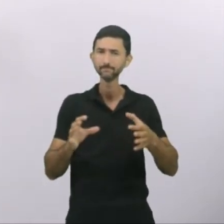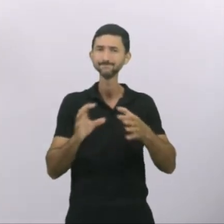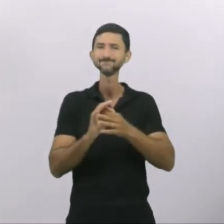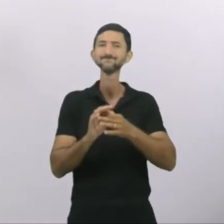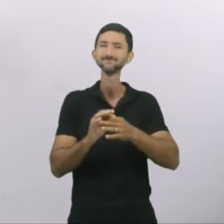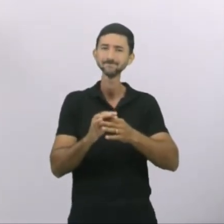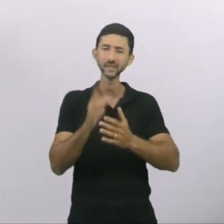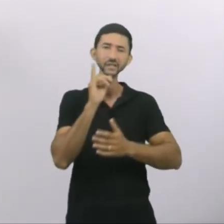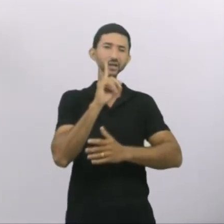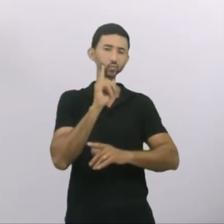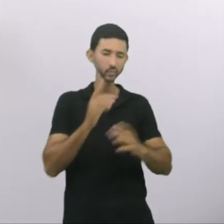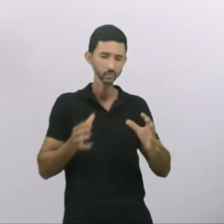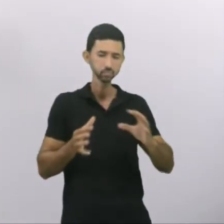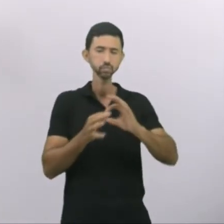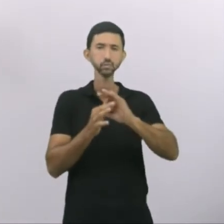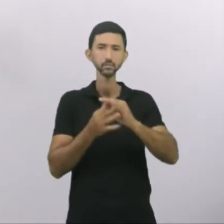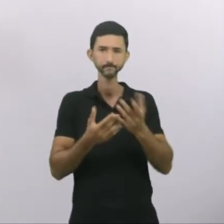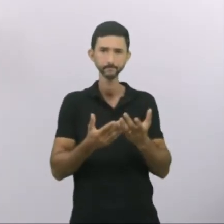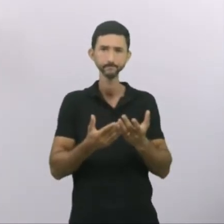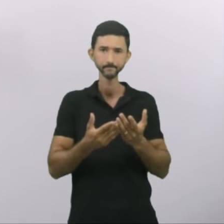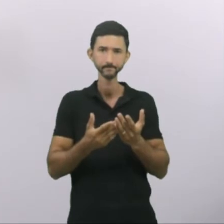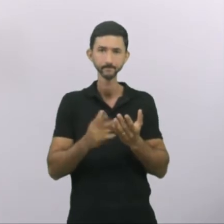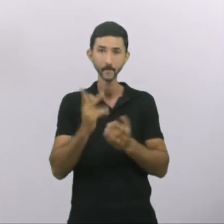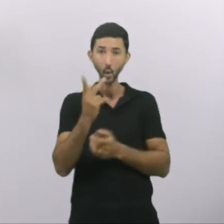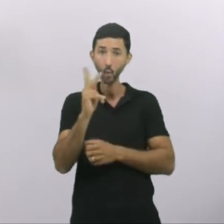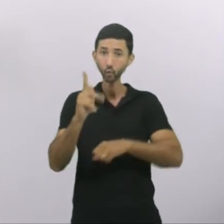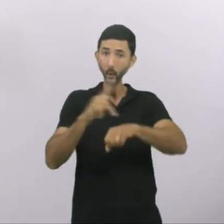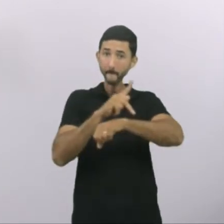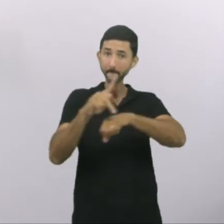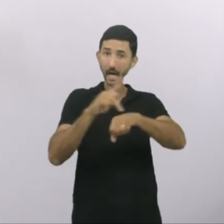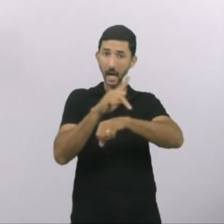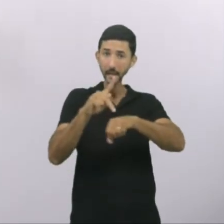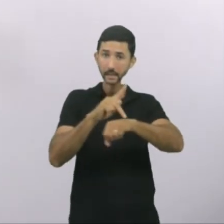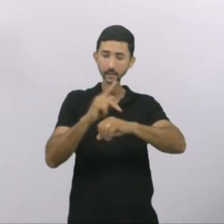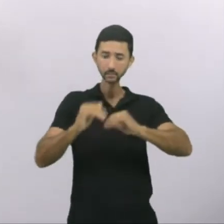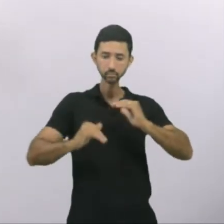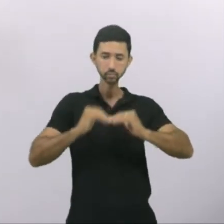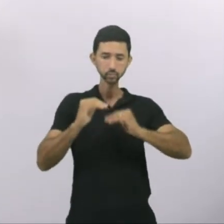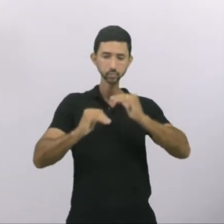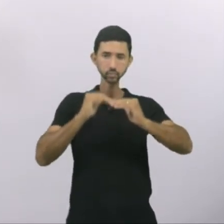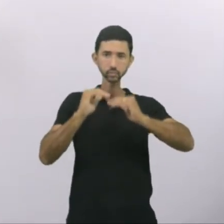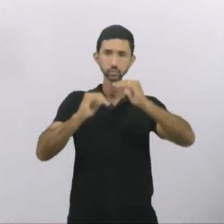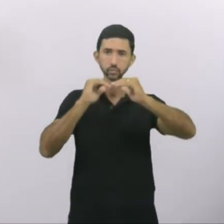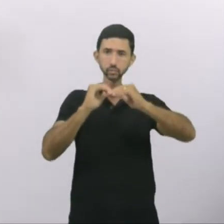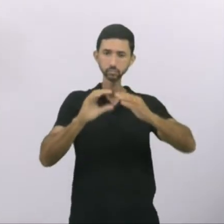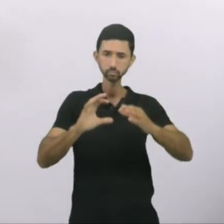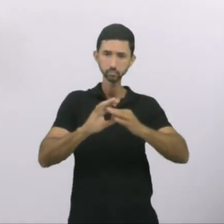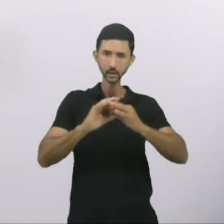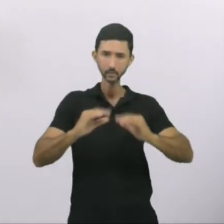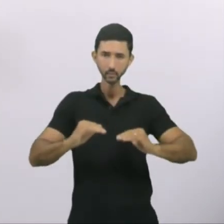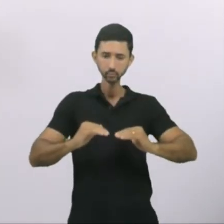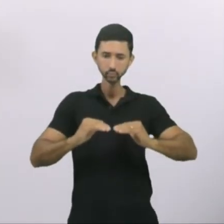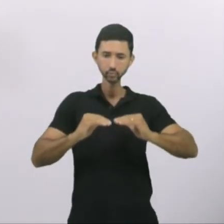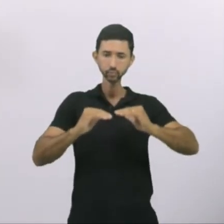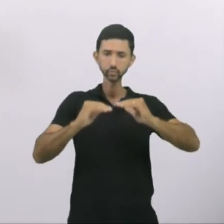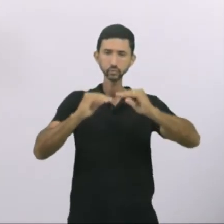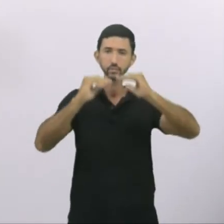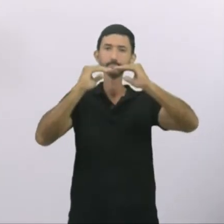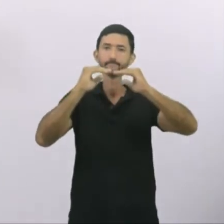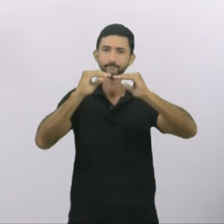economia norte-americana. Os dois países, eles crescem juntos